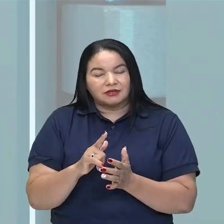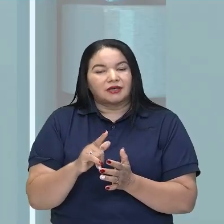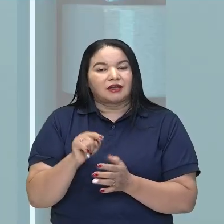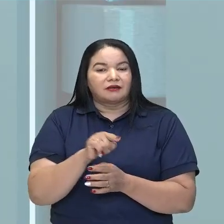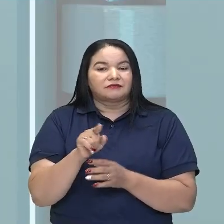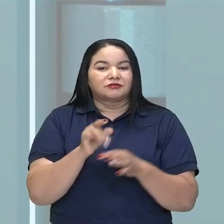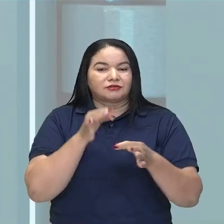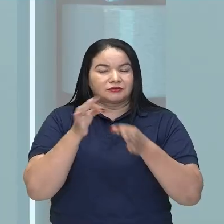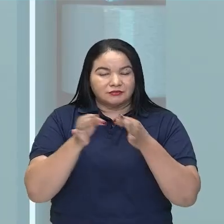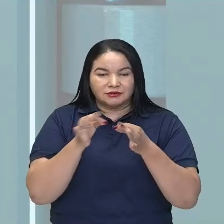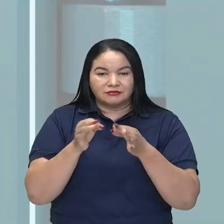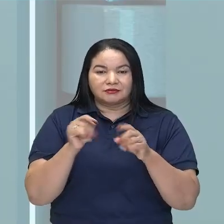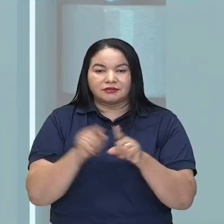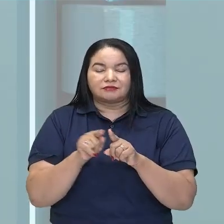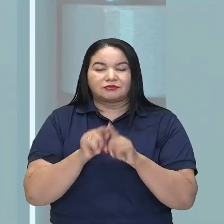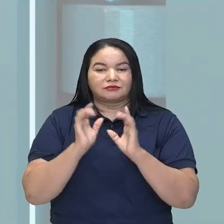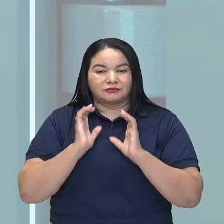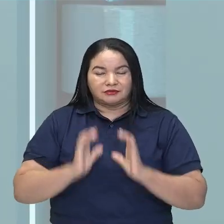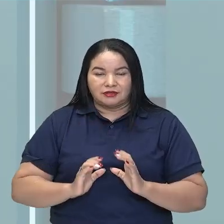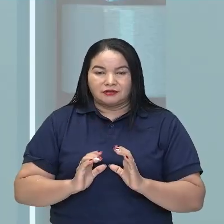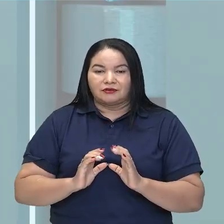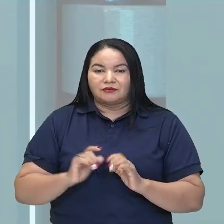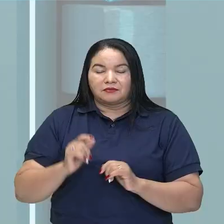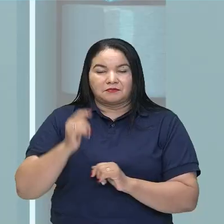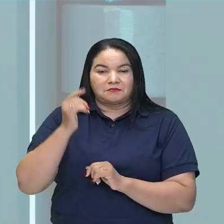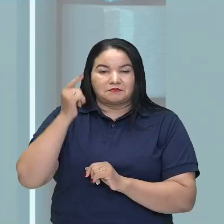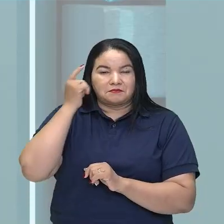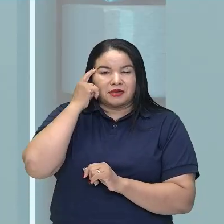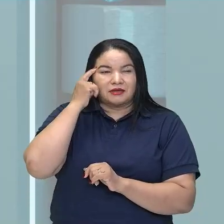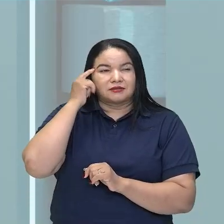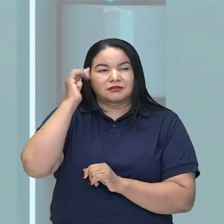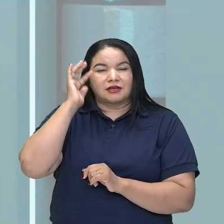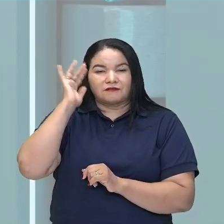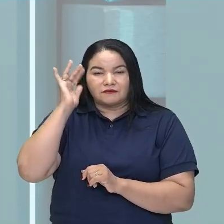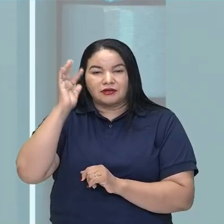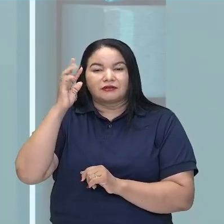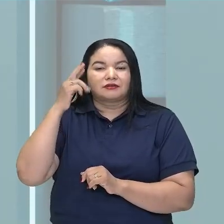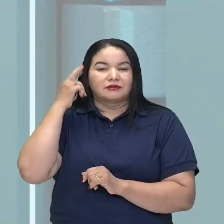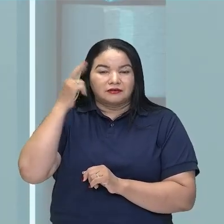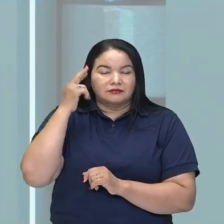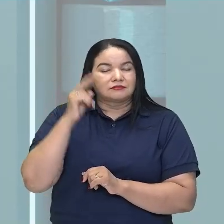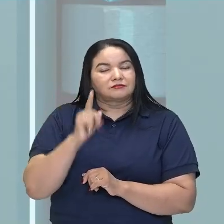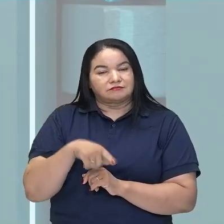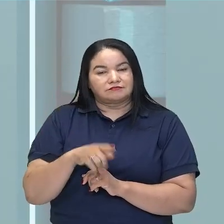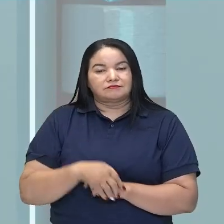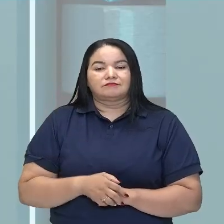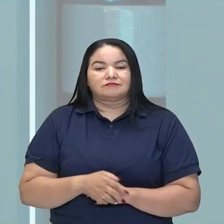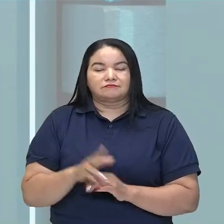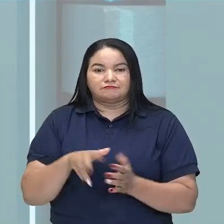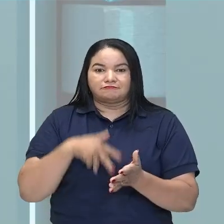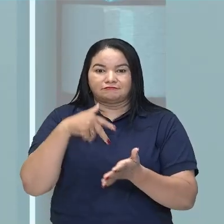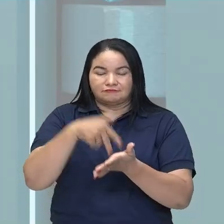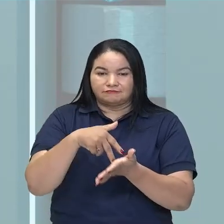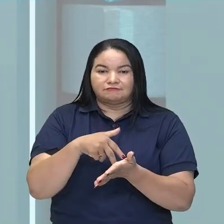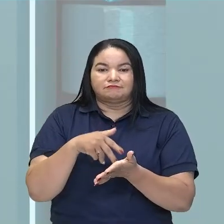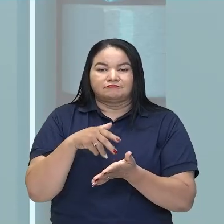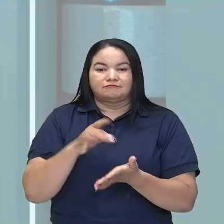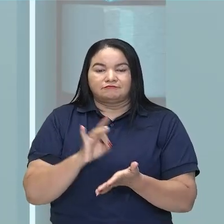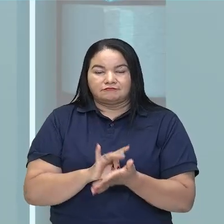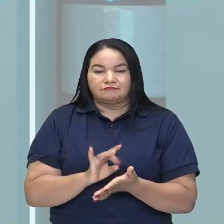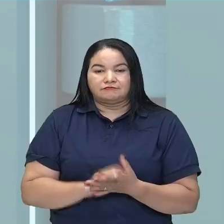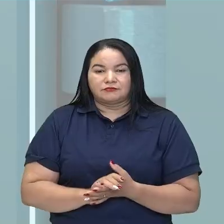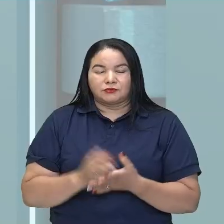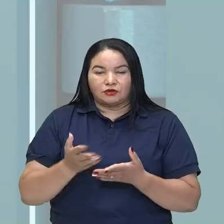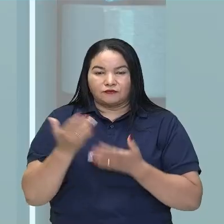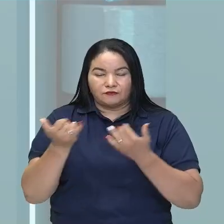se torna um cidadão que pensa, que reflete, que se posiciona. Então, observe que essa informação, tudo que nós